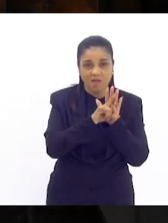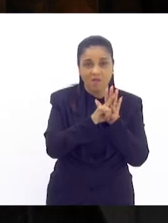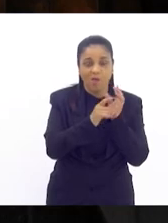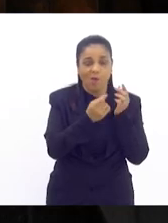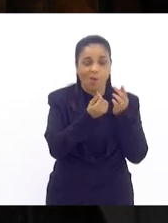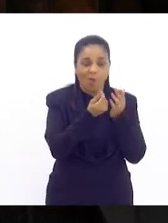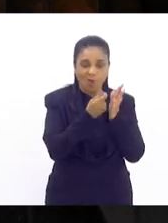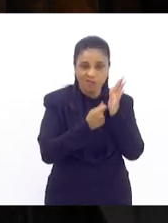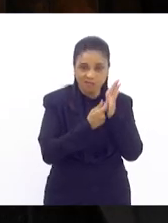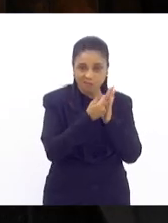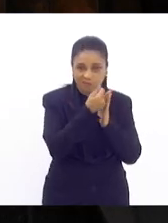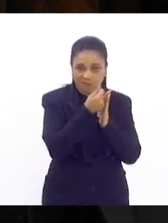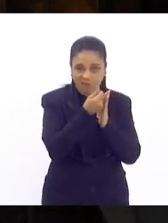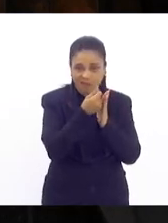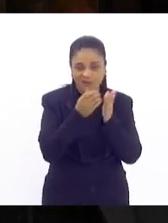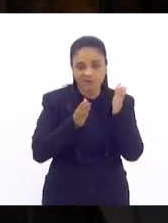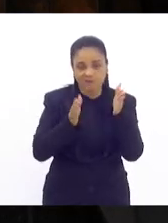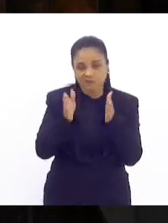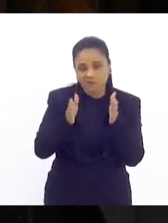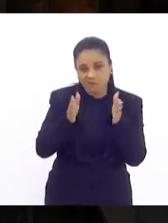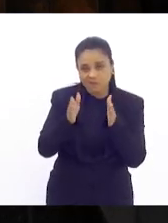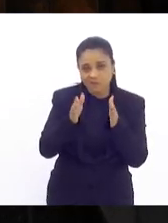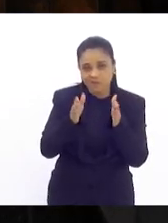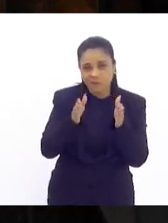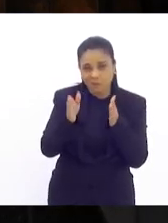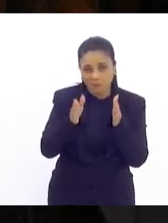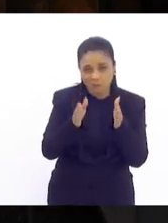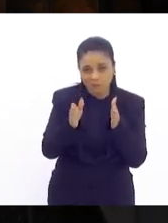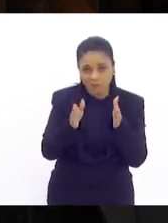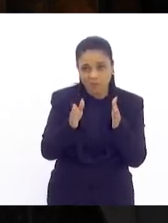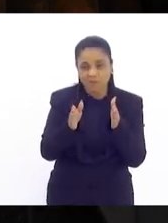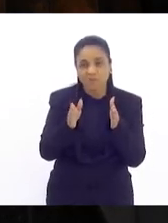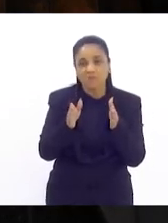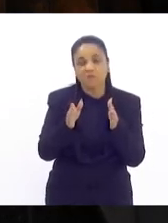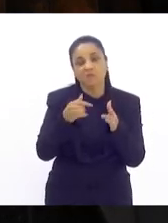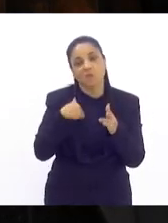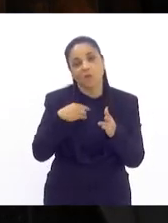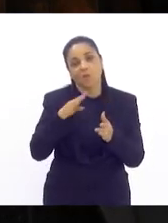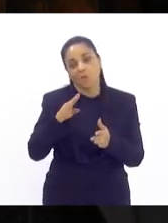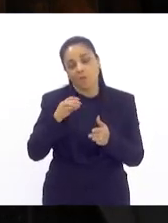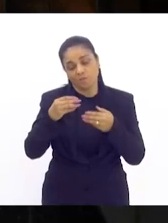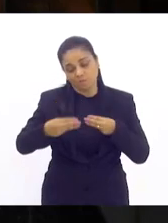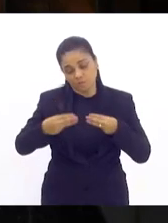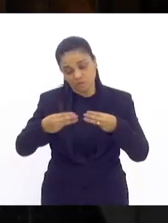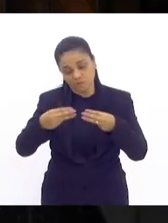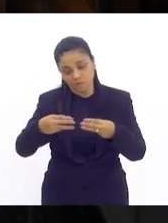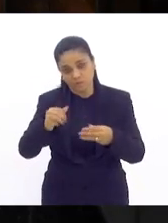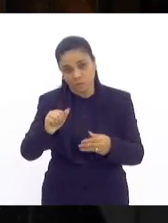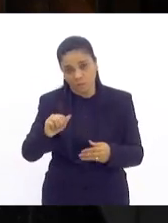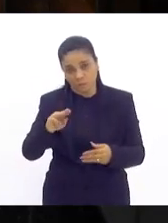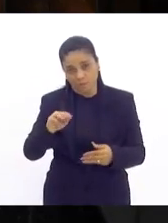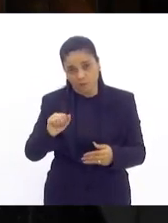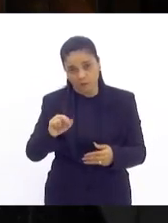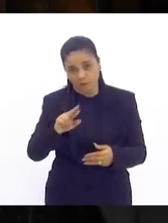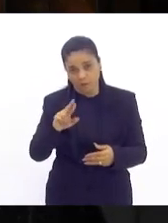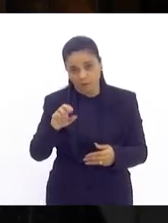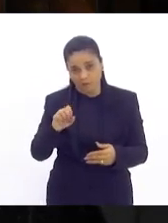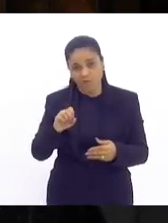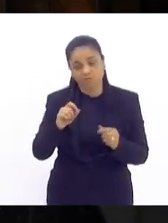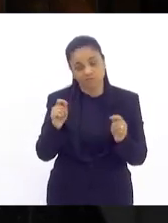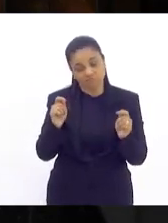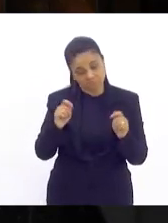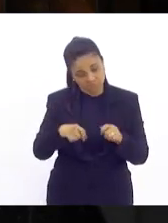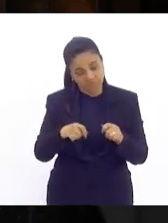então em constitucionalidade não cabia e o ministro Barroso foi Claro cabe sim porque a questão